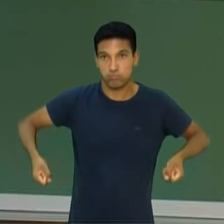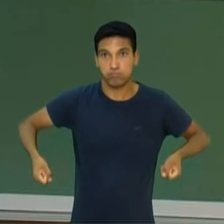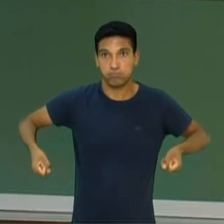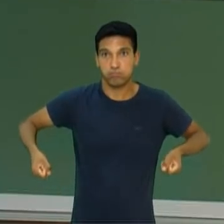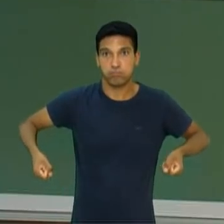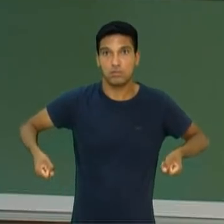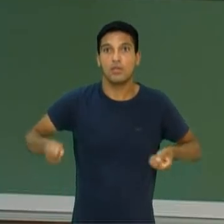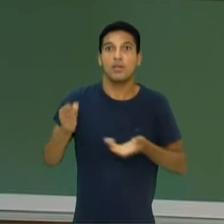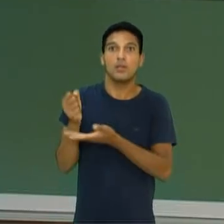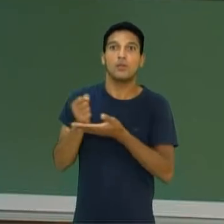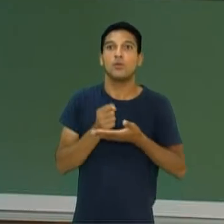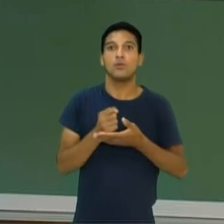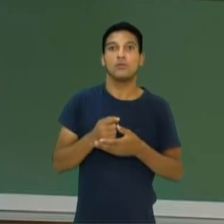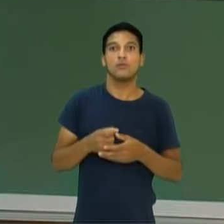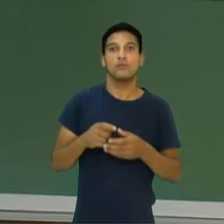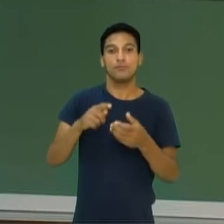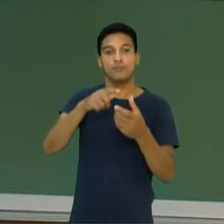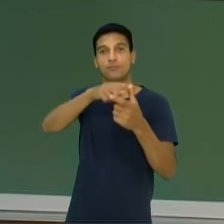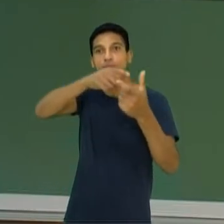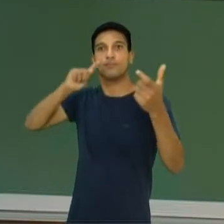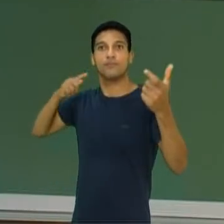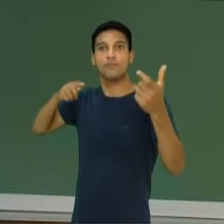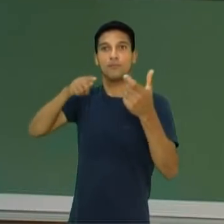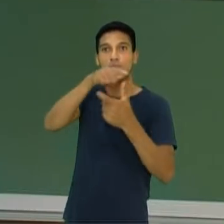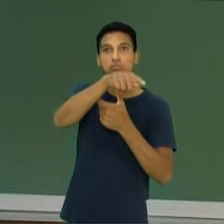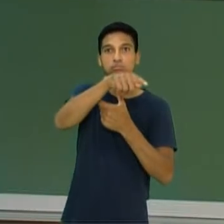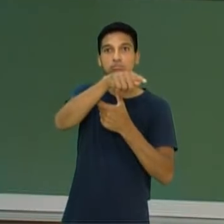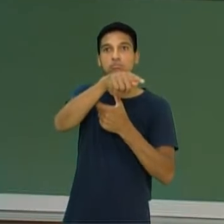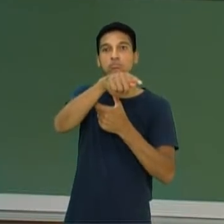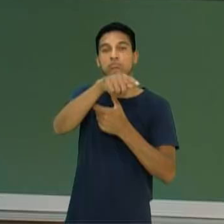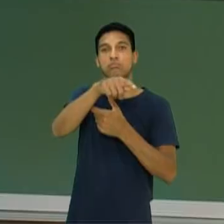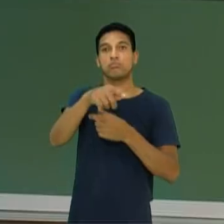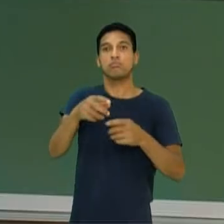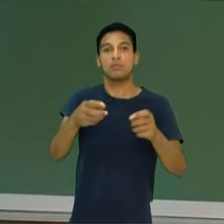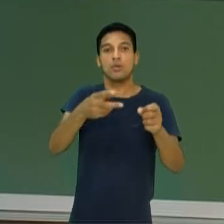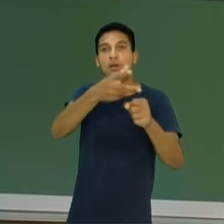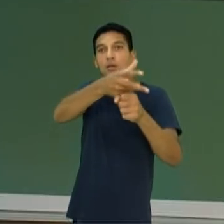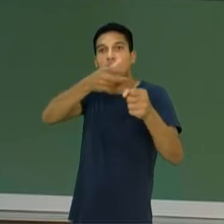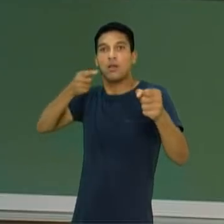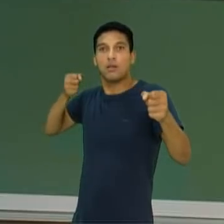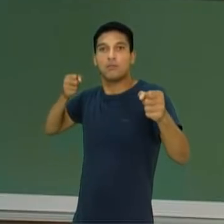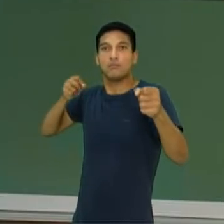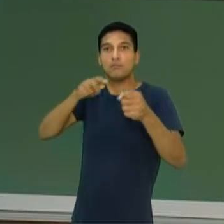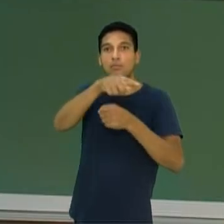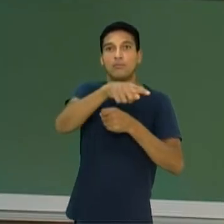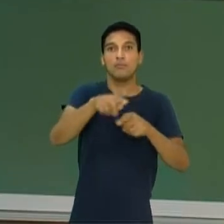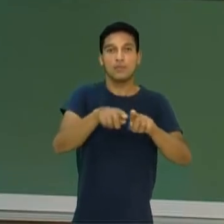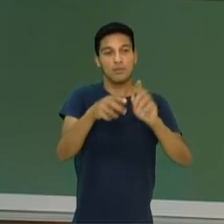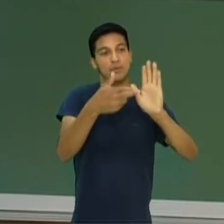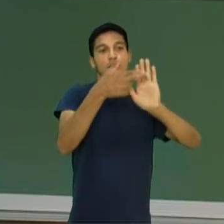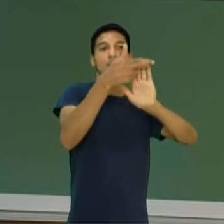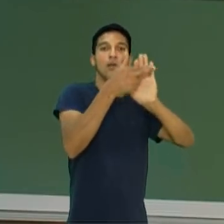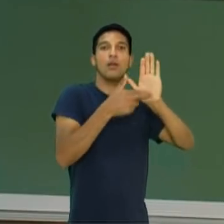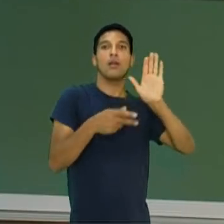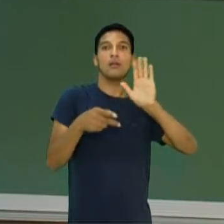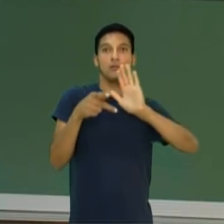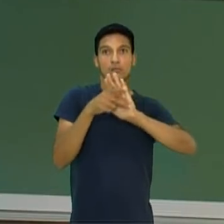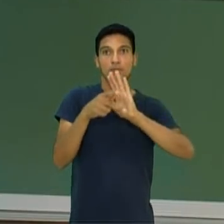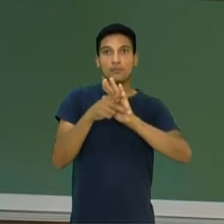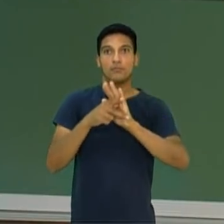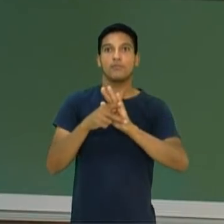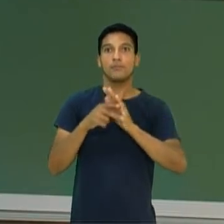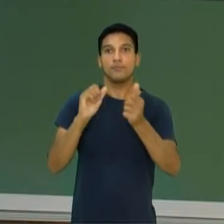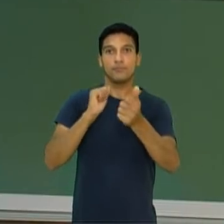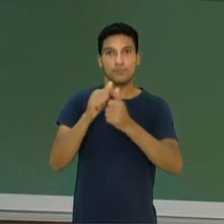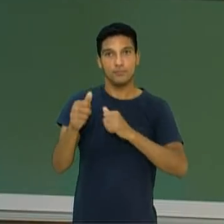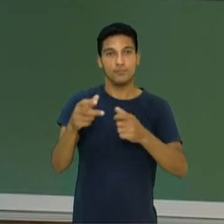os arcos e as flechas, né, e um regulamento da Federação Internacional sobre o esporte.